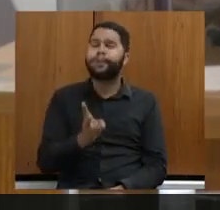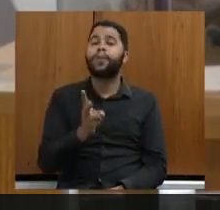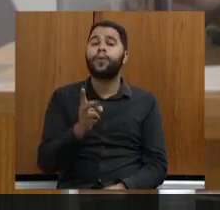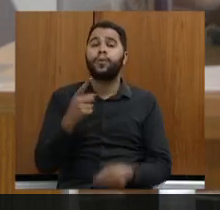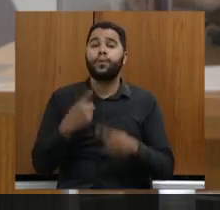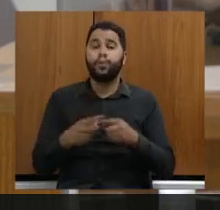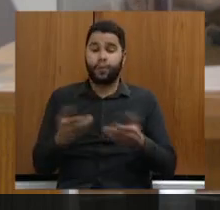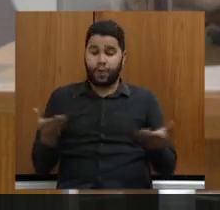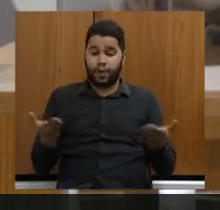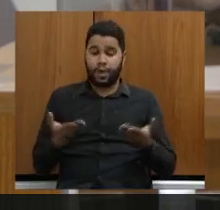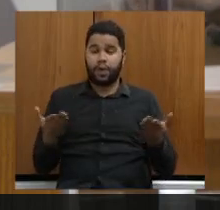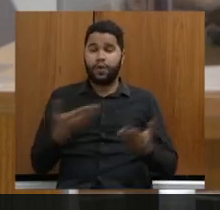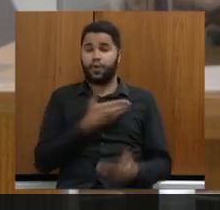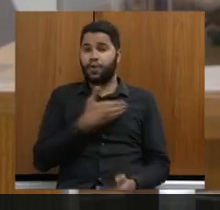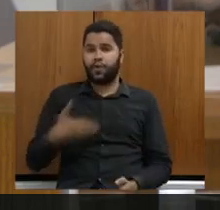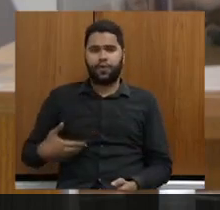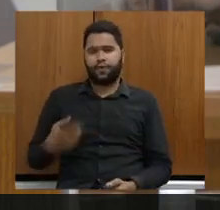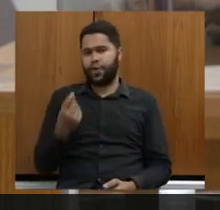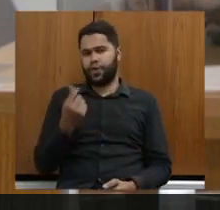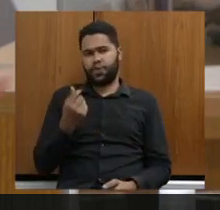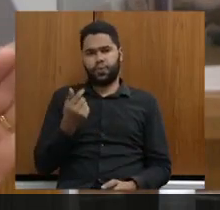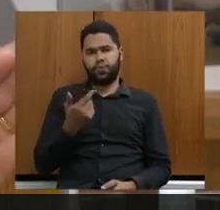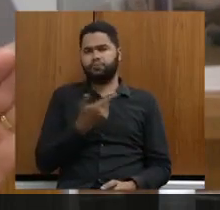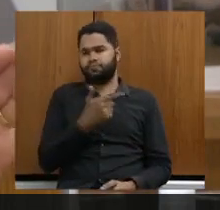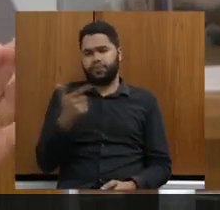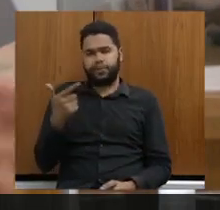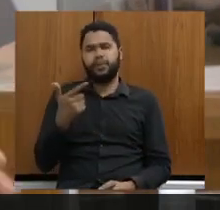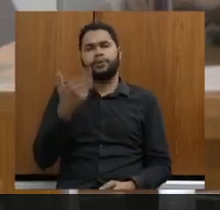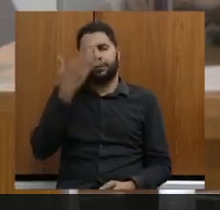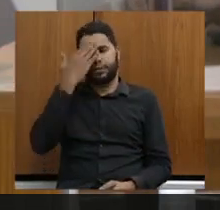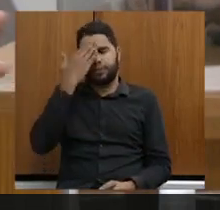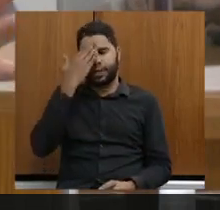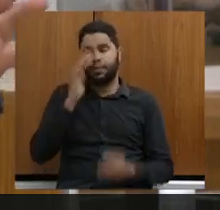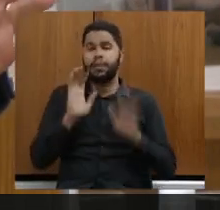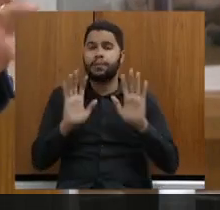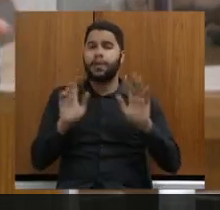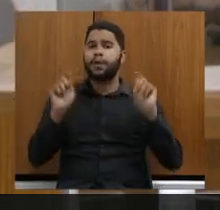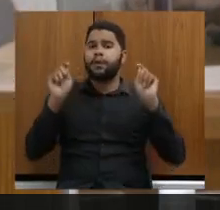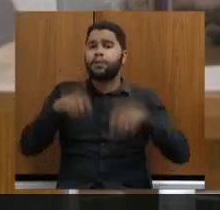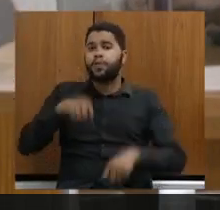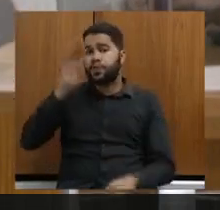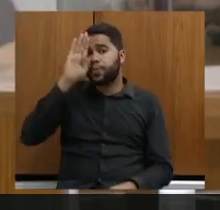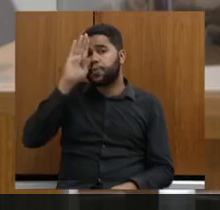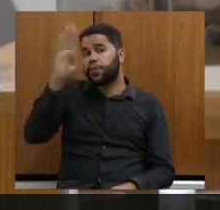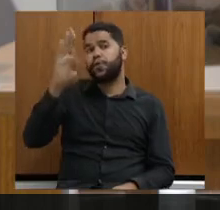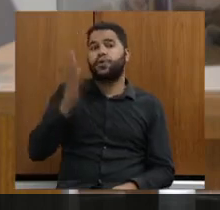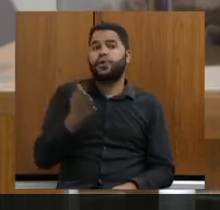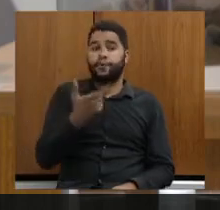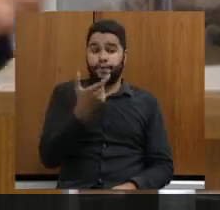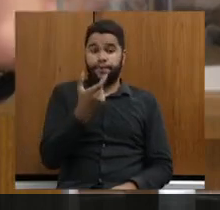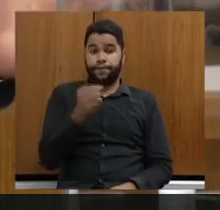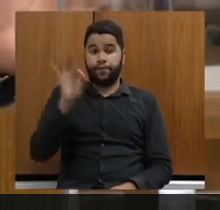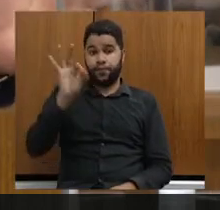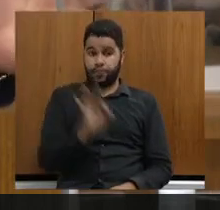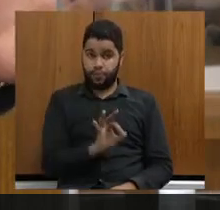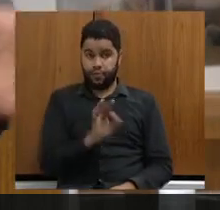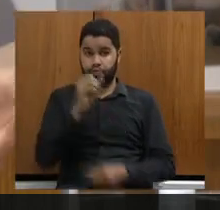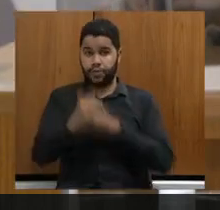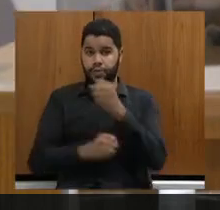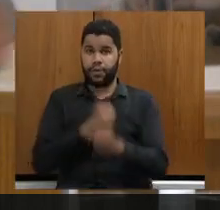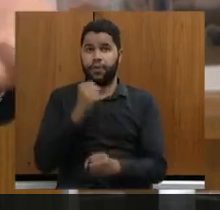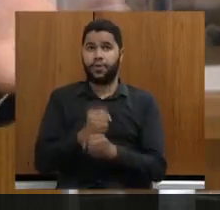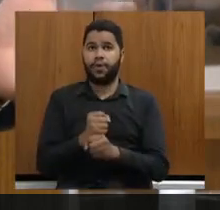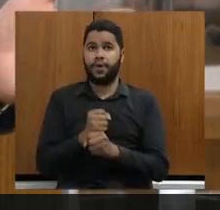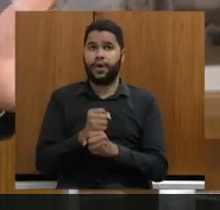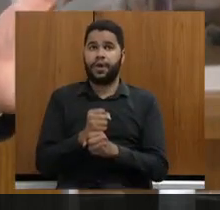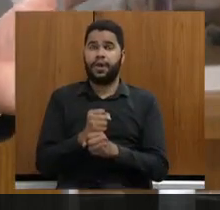porque agora o governo não tem recurso a gente entende que não tem todo mas você puder priorizar vamos supor Vinte por cento dessa demanda o ano que vem